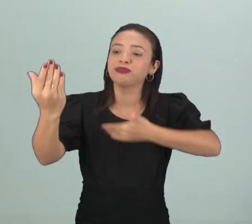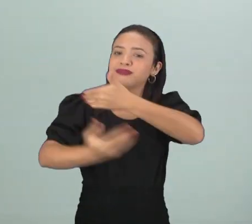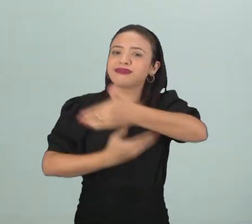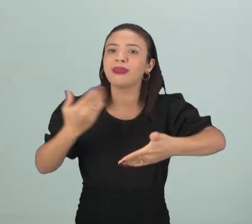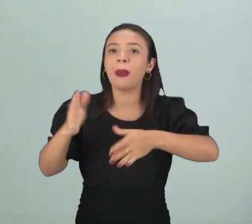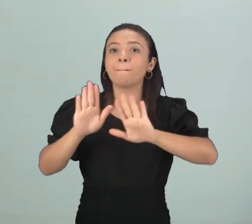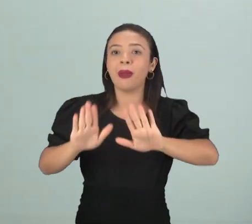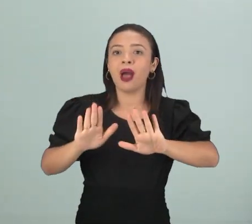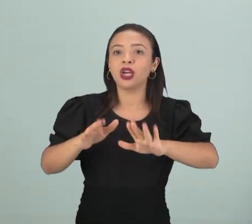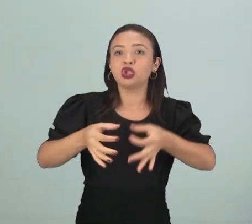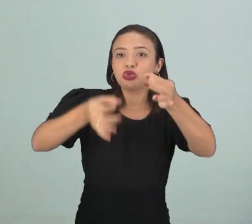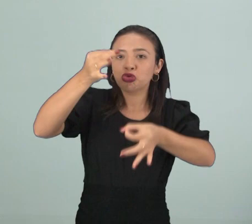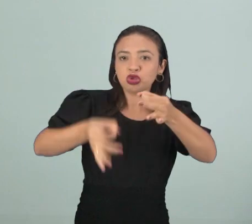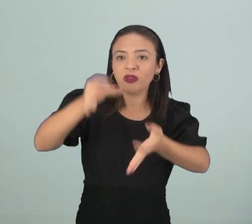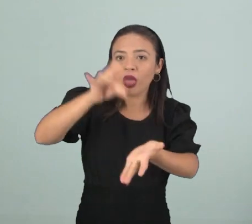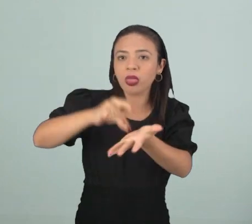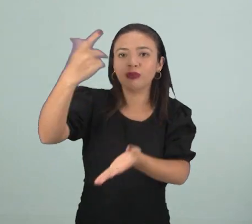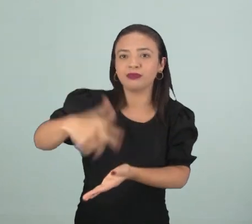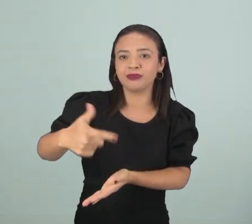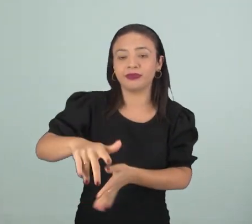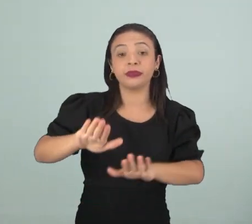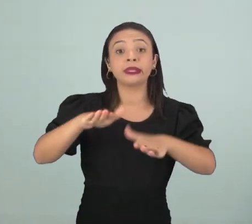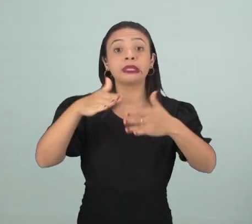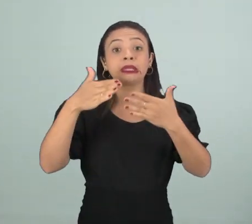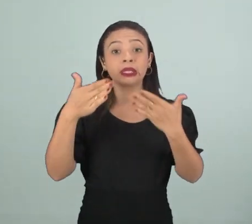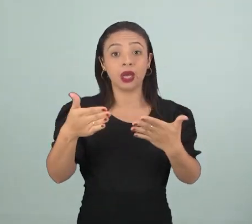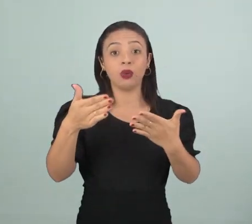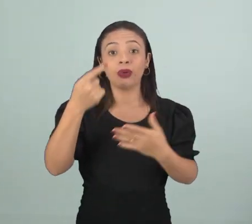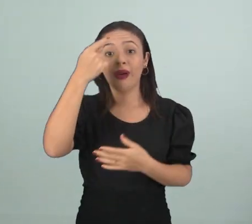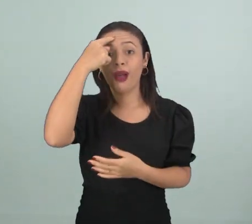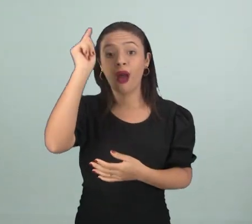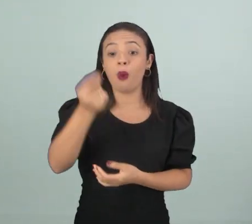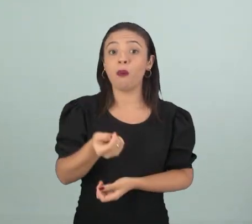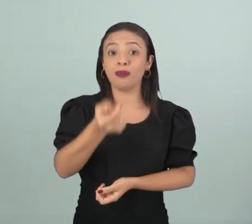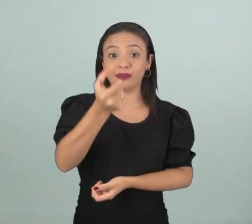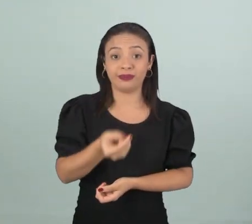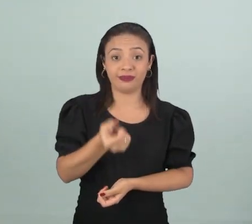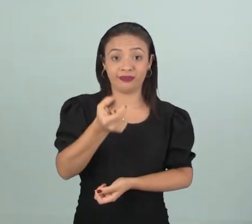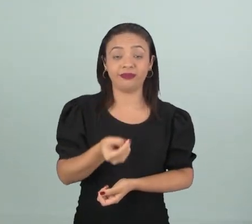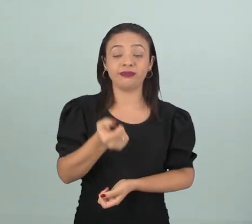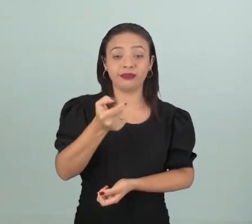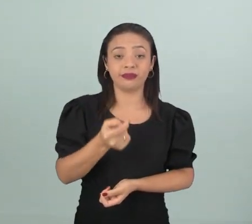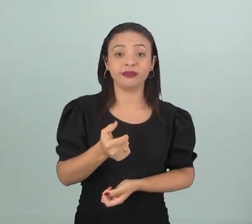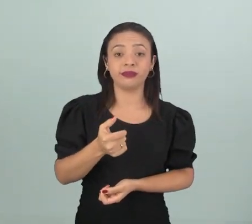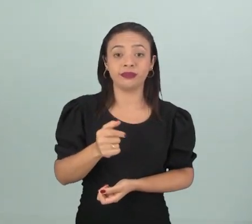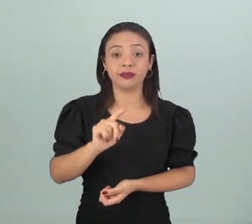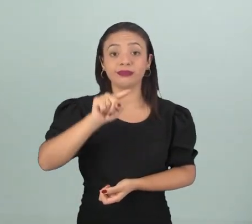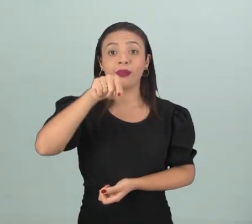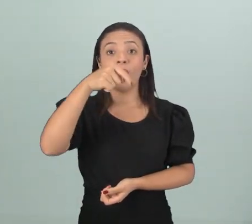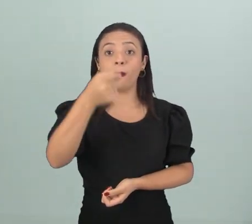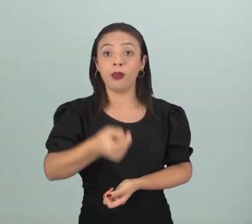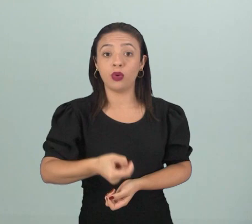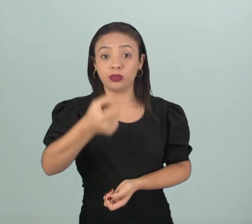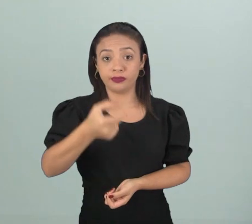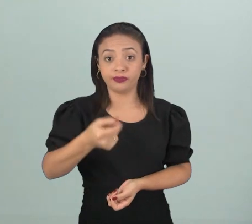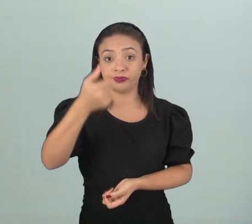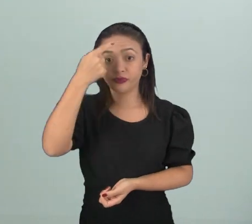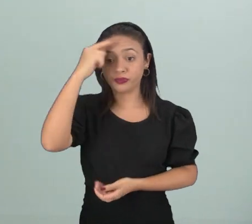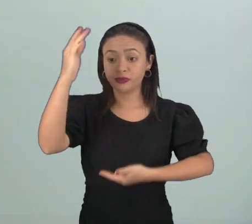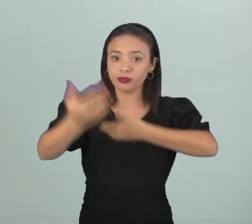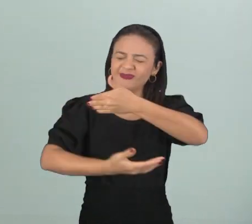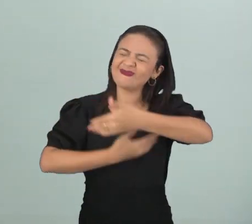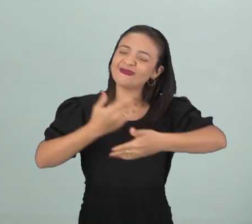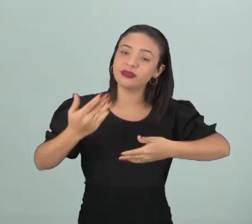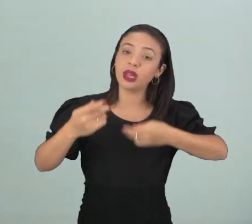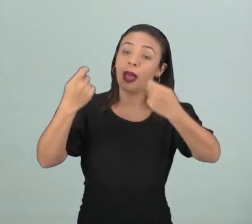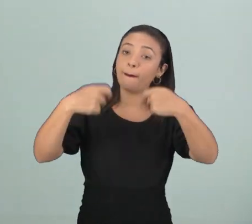injusta, certo? Então, a partir daí há a necessidade de se criar uma moeda, e a partir dessa criação de uma moeda de troca, há